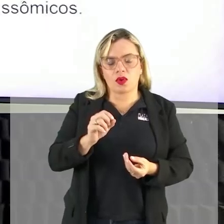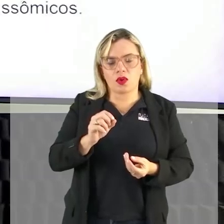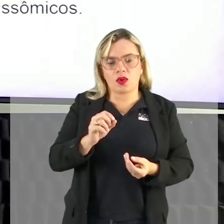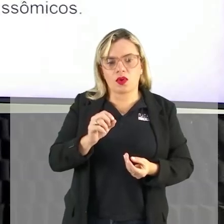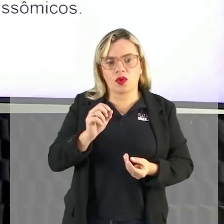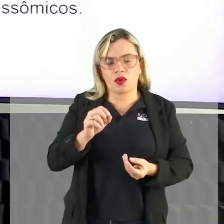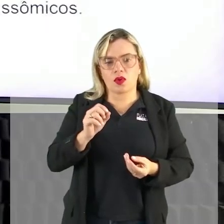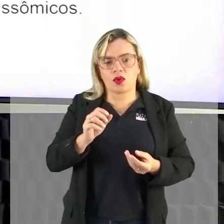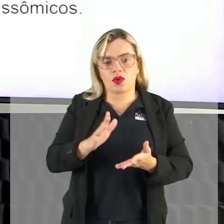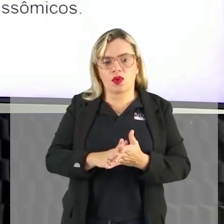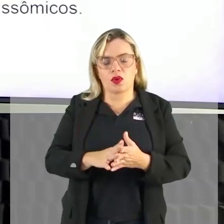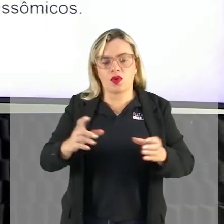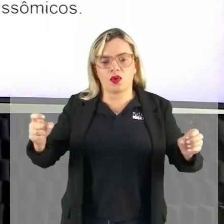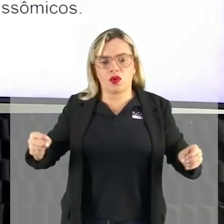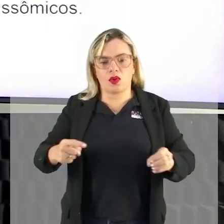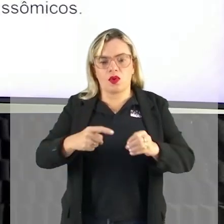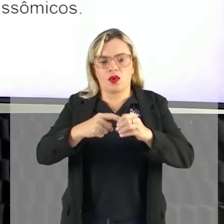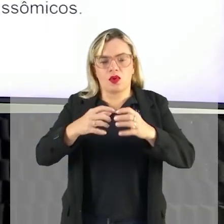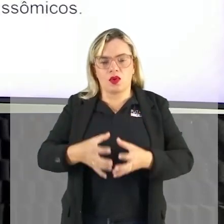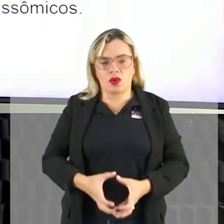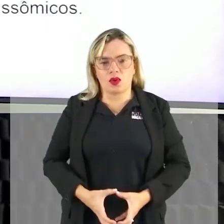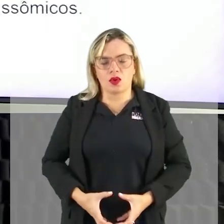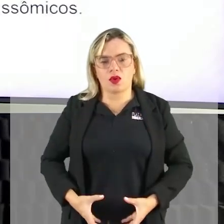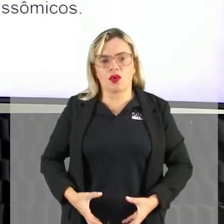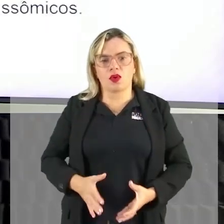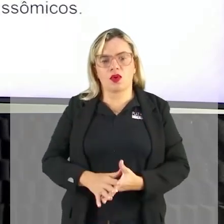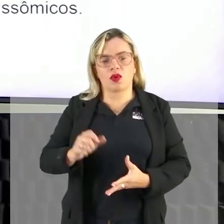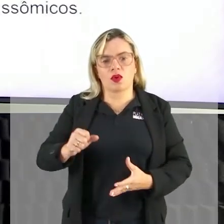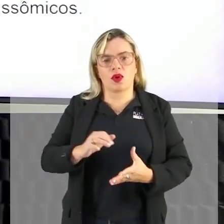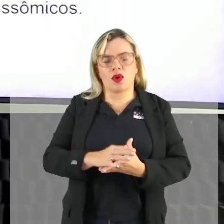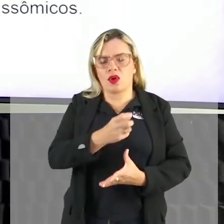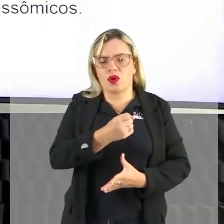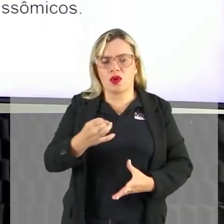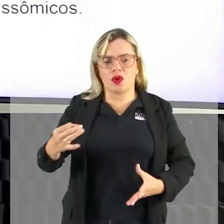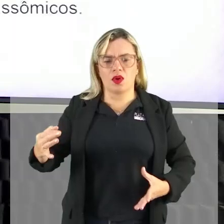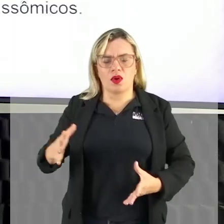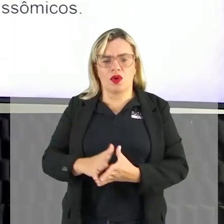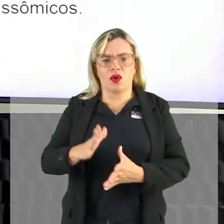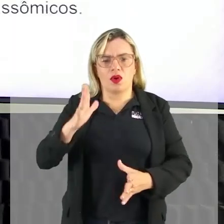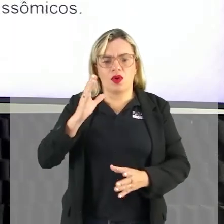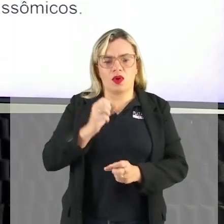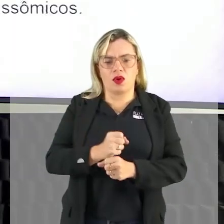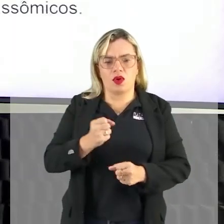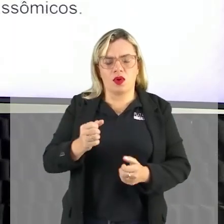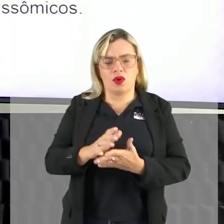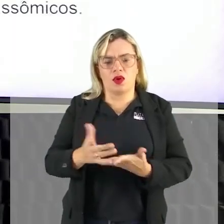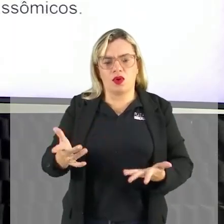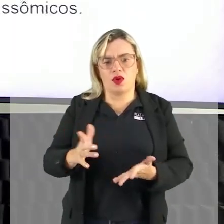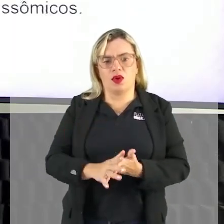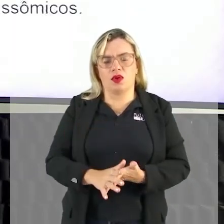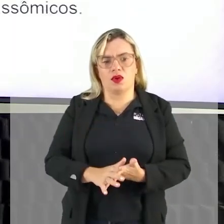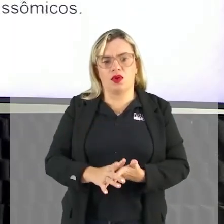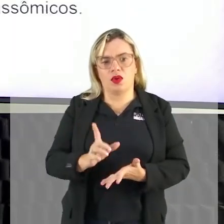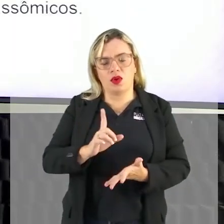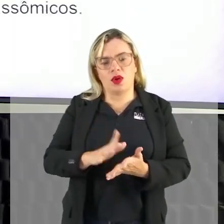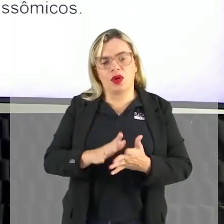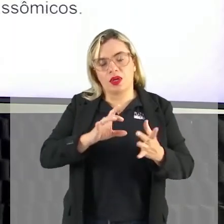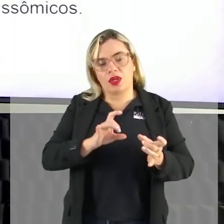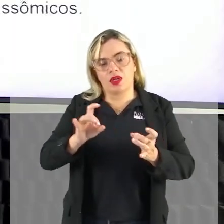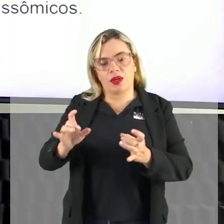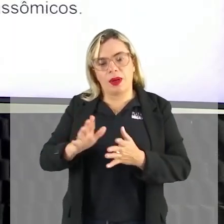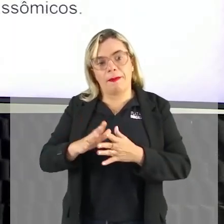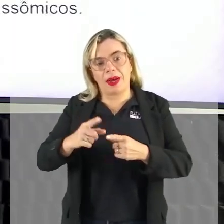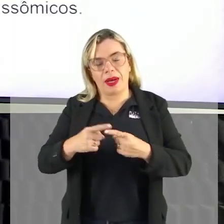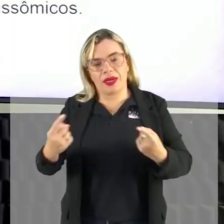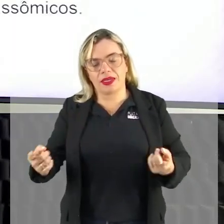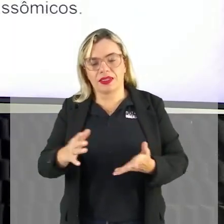a formação desses gametas deles. Qual a probabilidade que eles teriam, então, de ter, porque não é que a probabilidade esteja descartada, né? Qual a probabilidade que